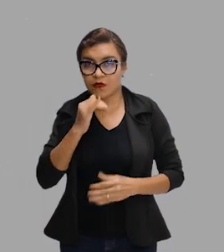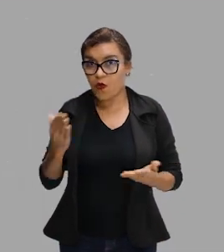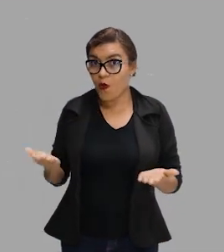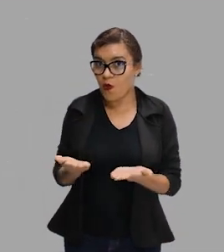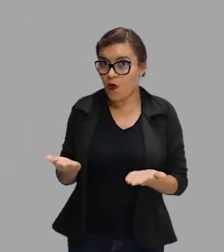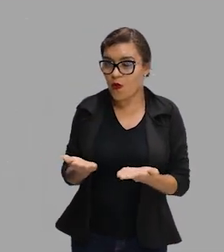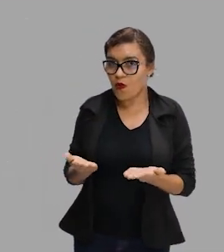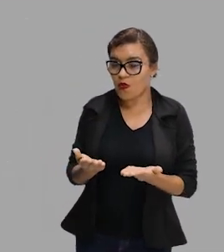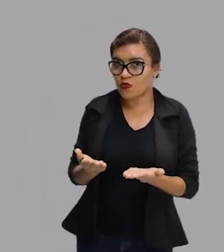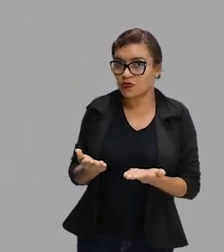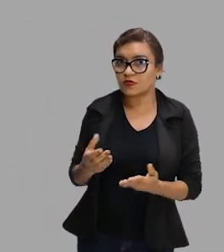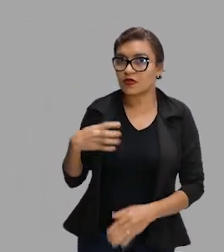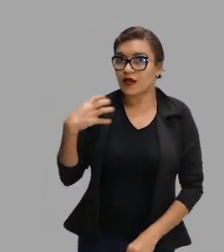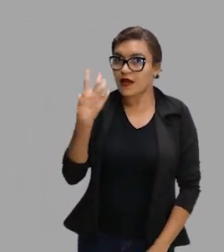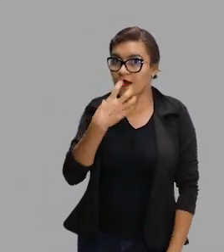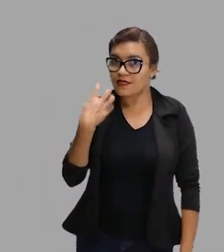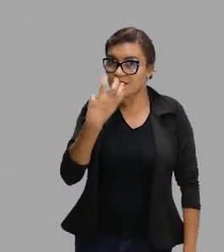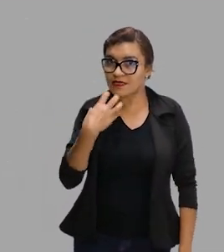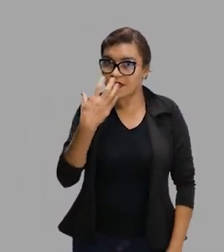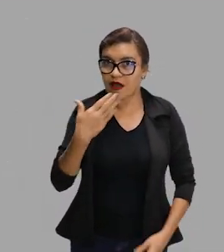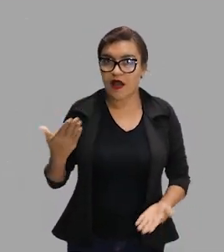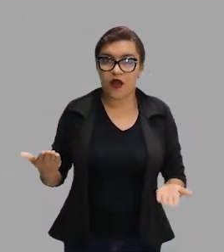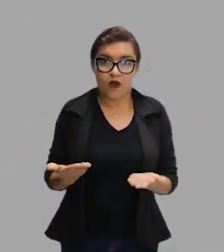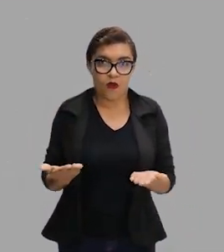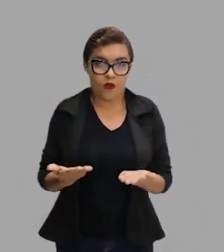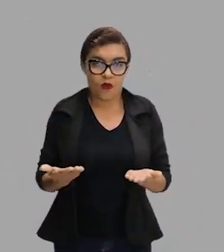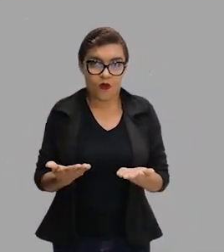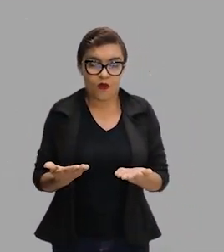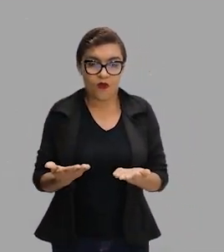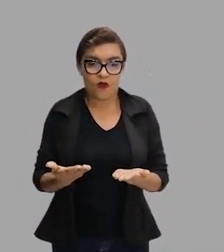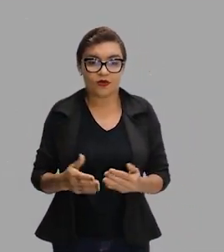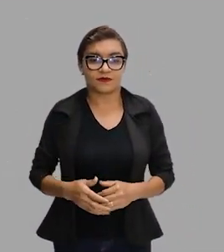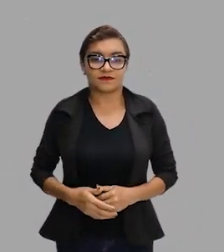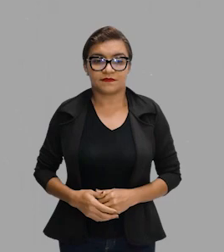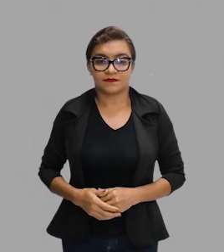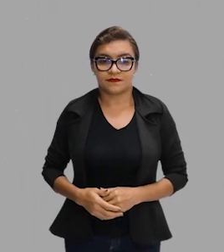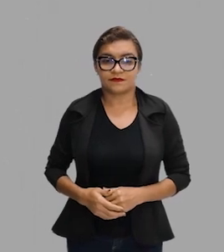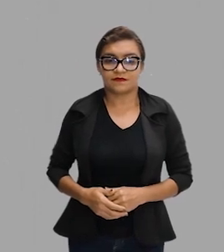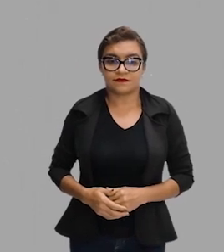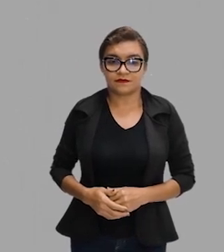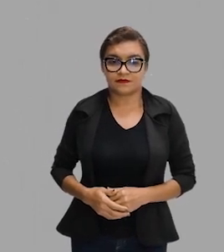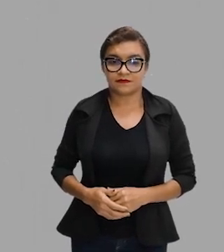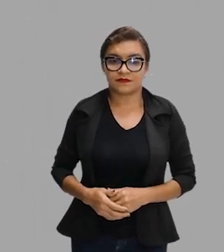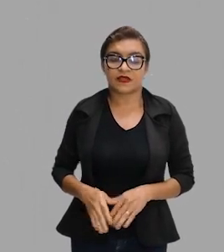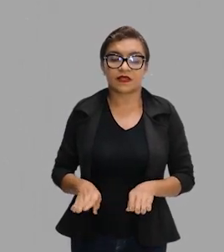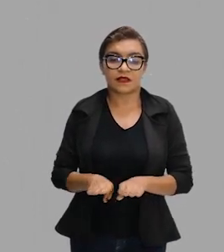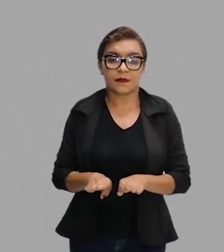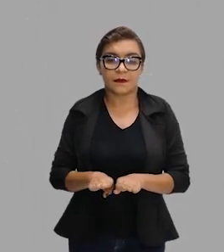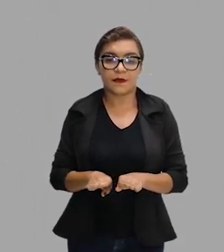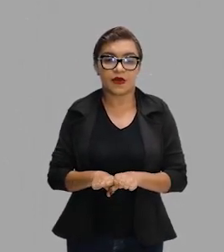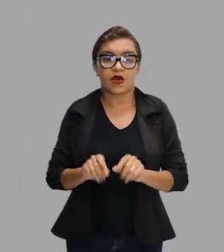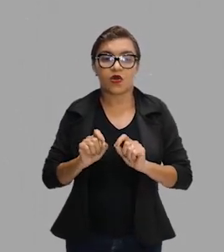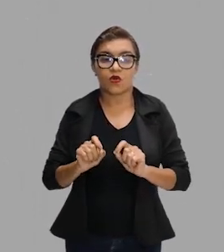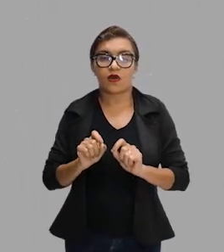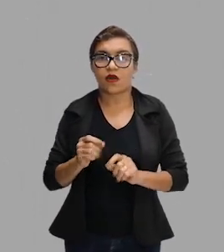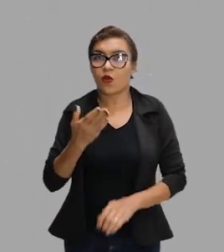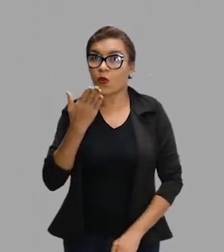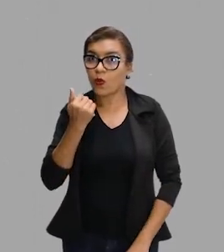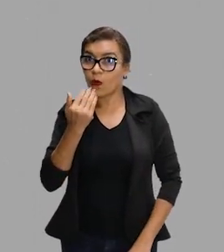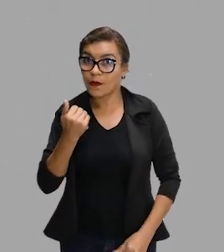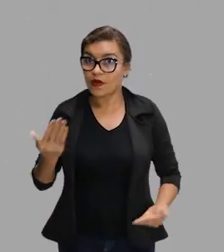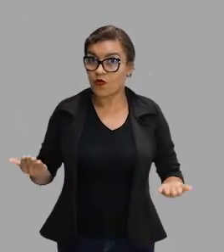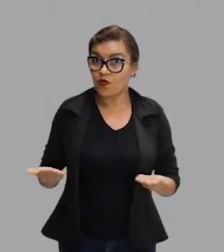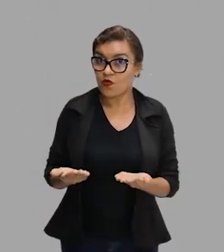cantando. Comer ou vivir, comendo, viviendo. Comendo, viviendo. Lembrando que esse